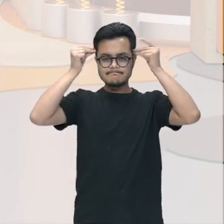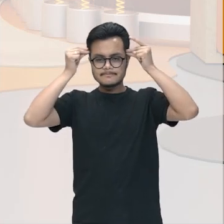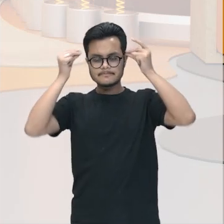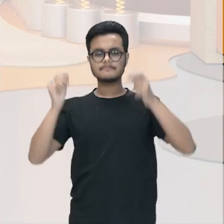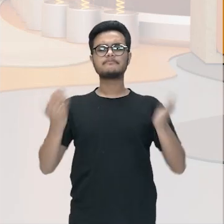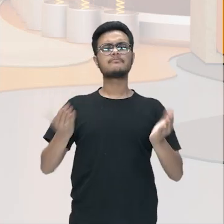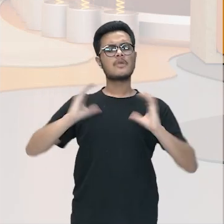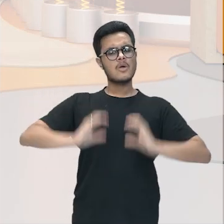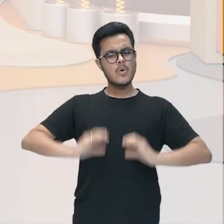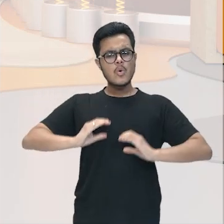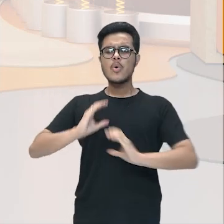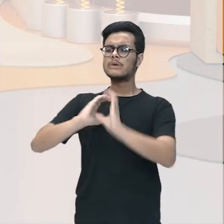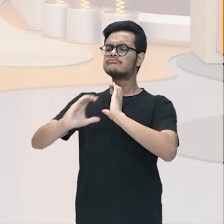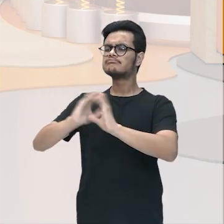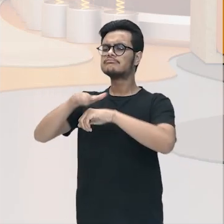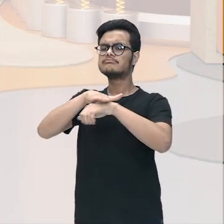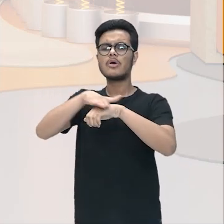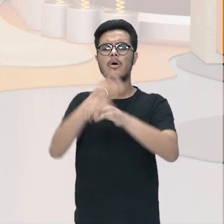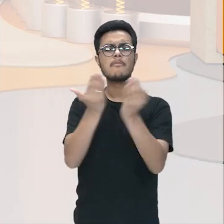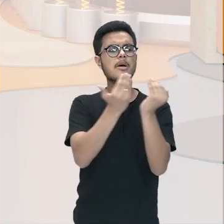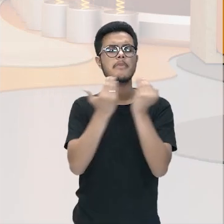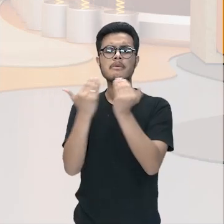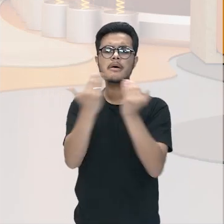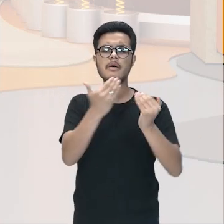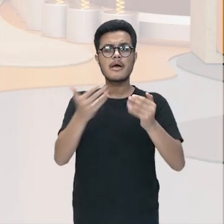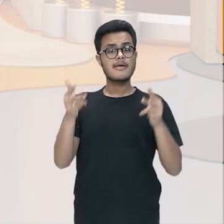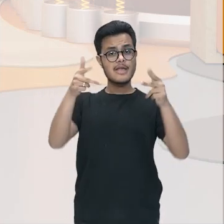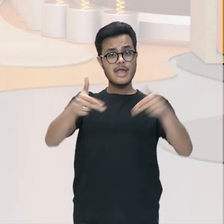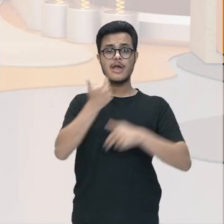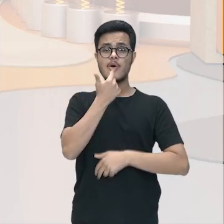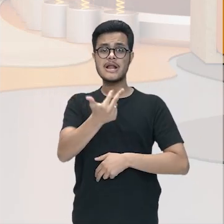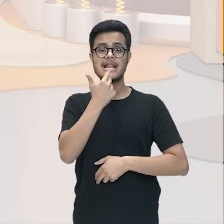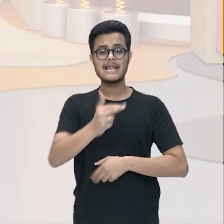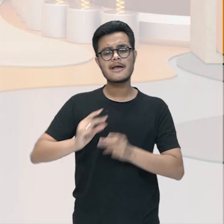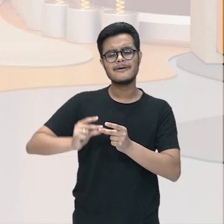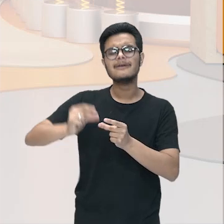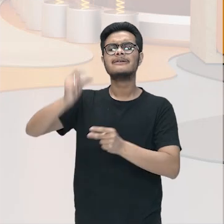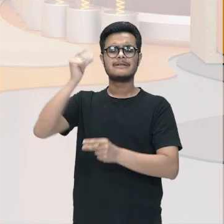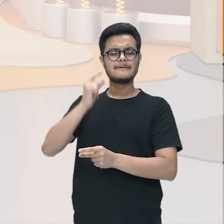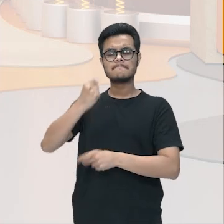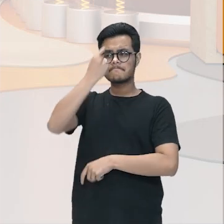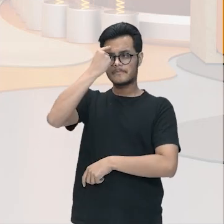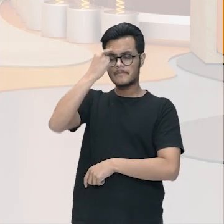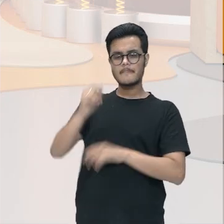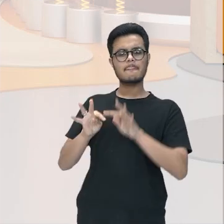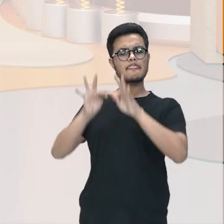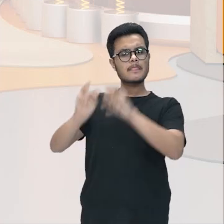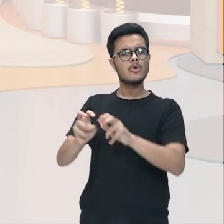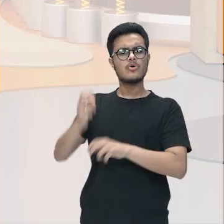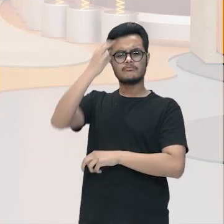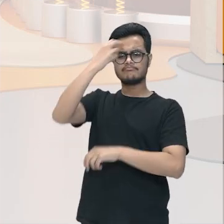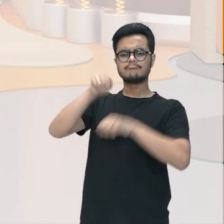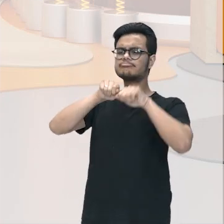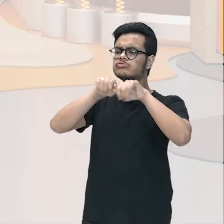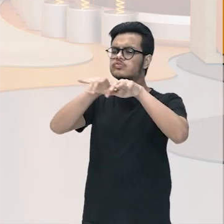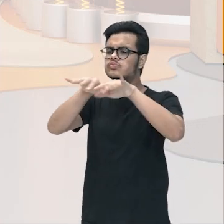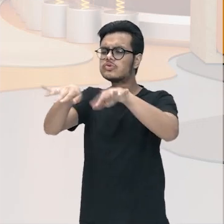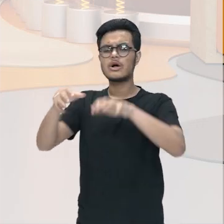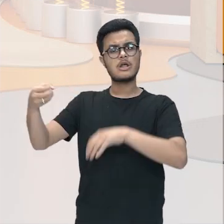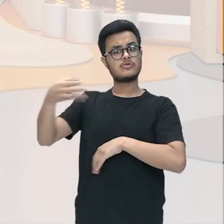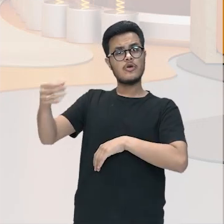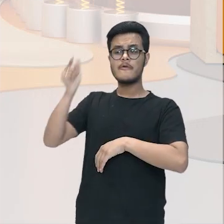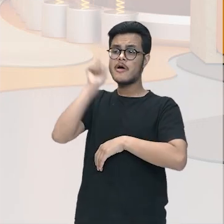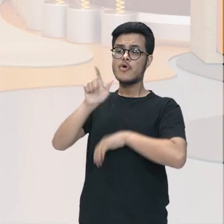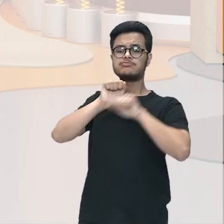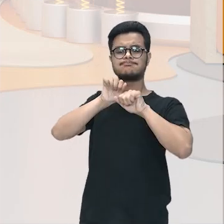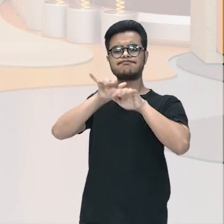a se comunicar com os gregos, assimilando com o passar do tempo que toda uma cultura recém, então,